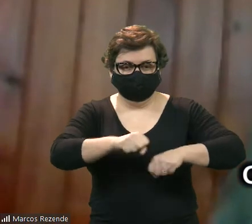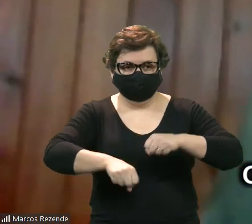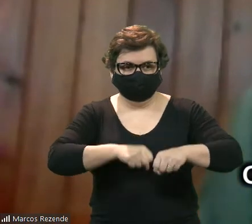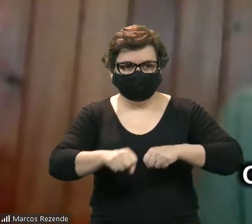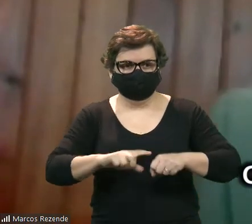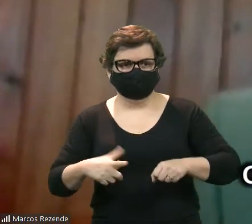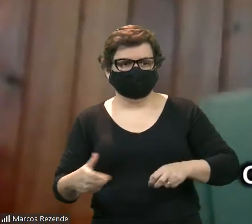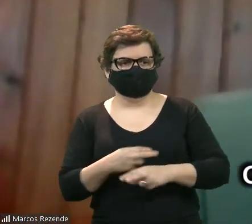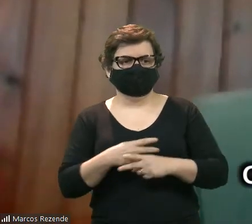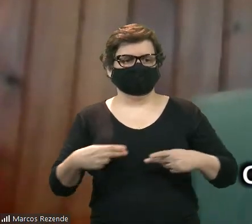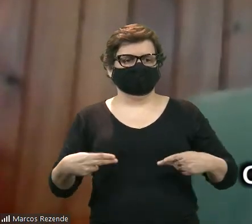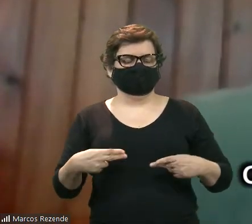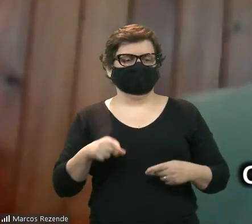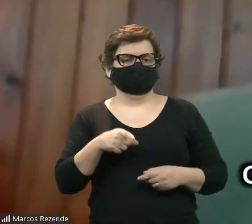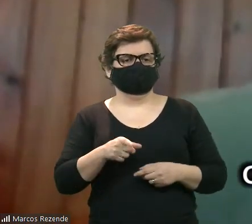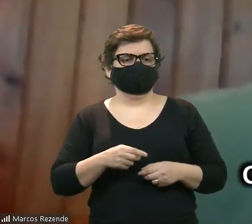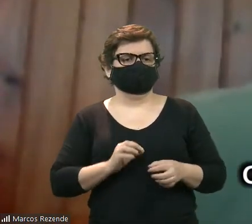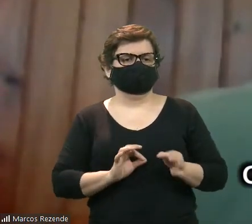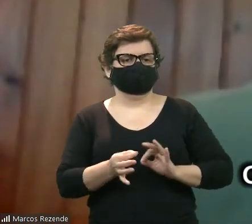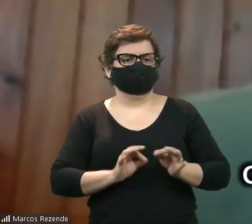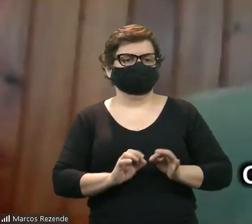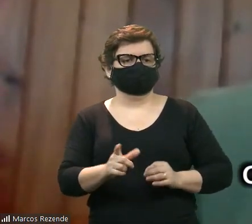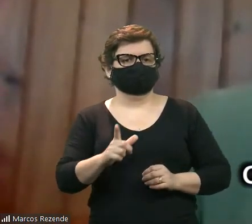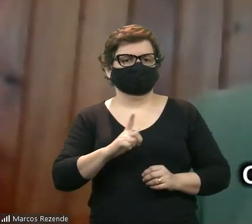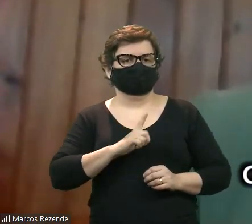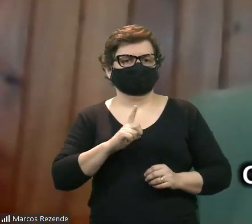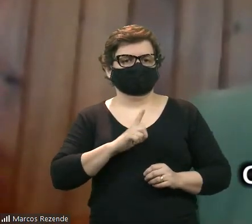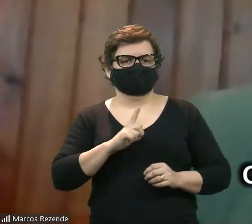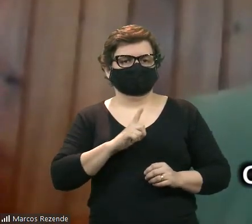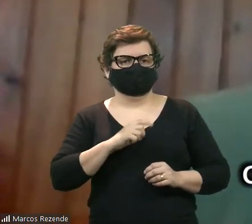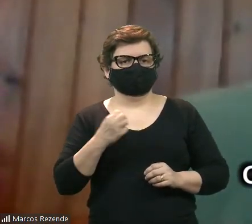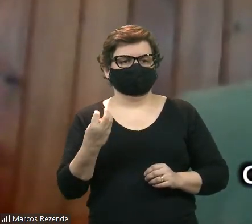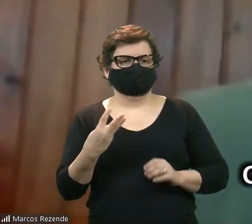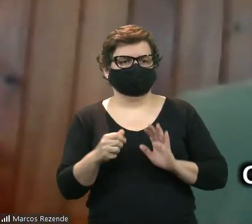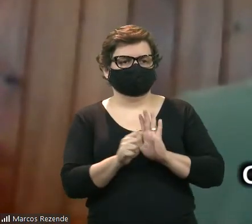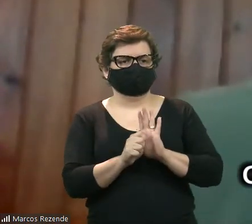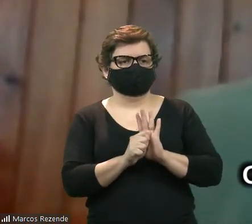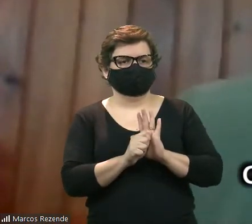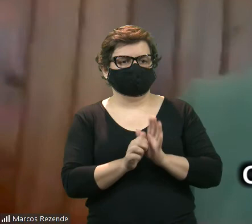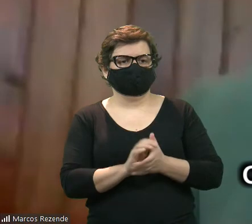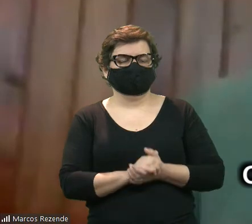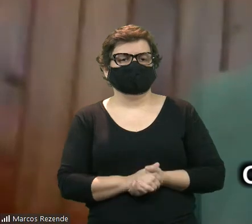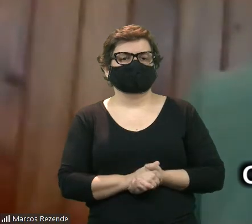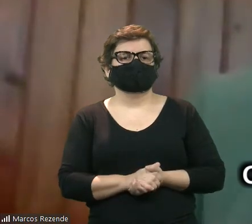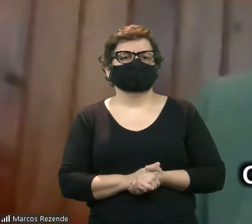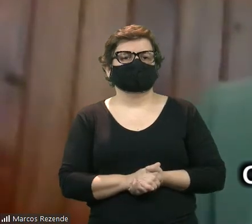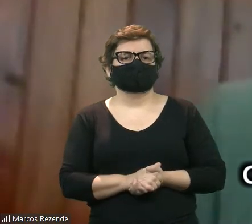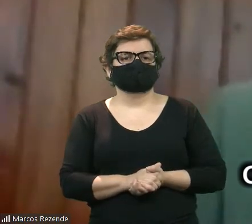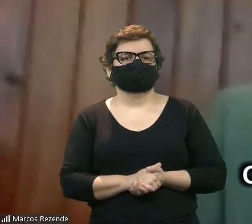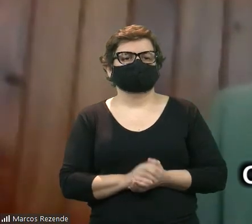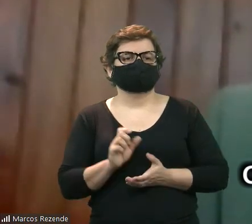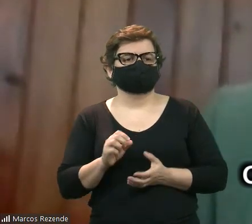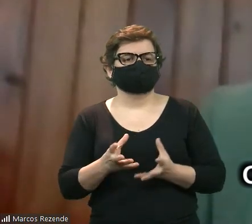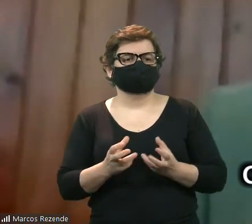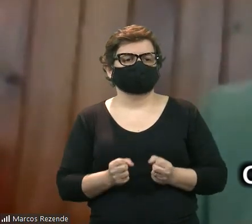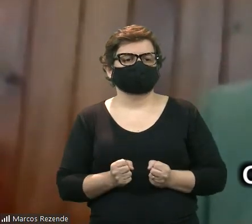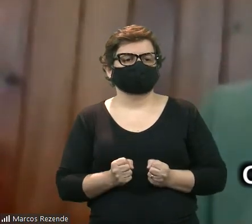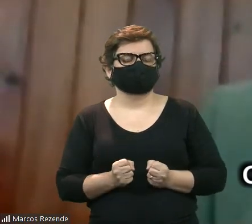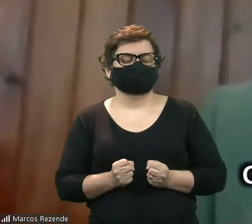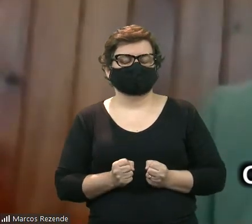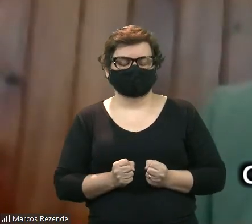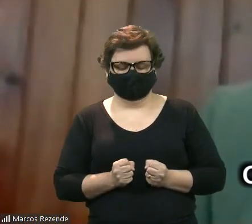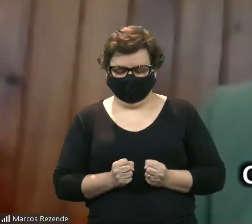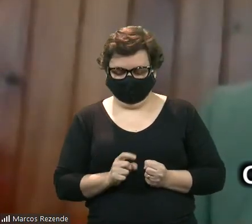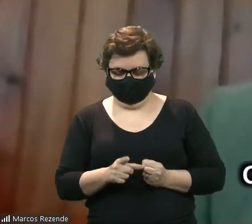da outras providências. Mencionado o projeto, vem constituído por 3 artigos. Os vereadores que